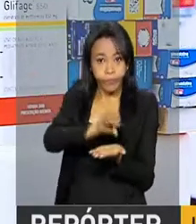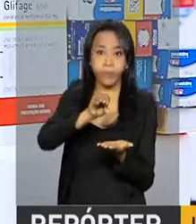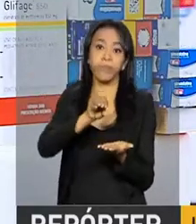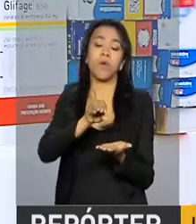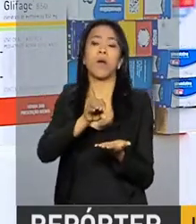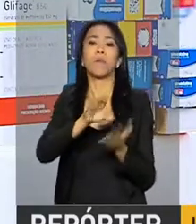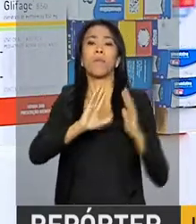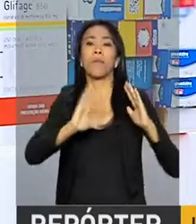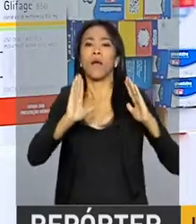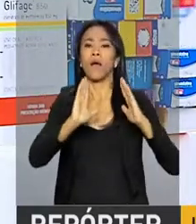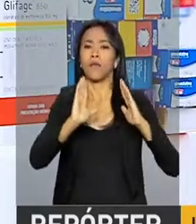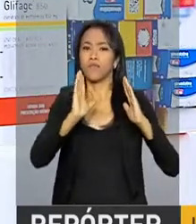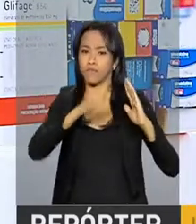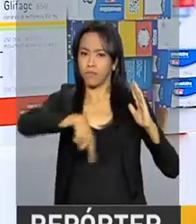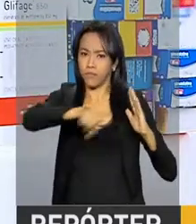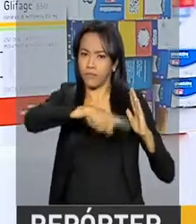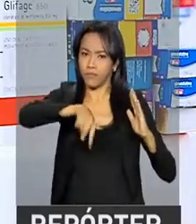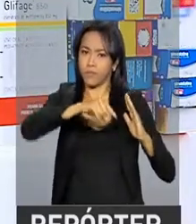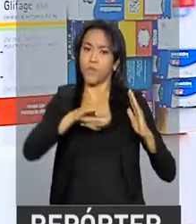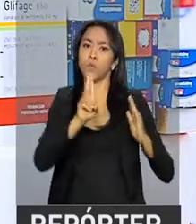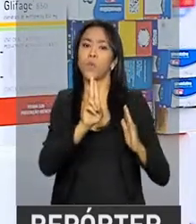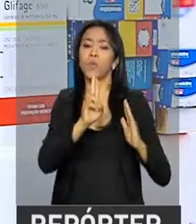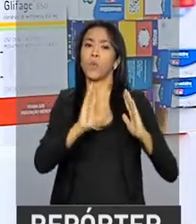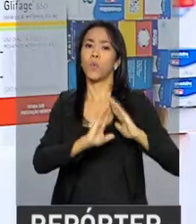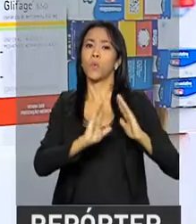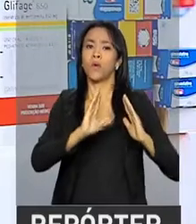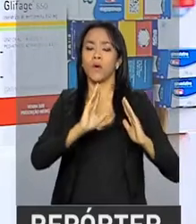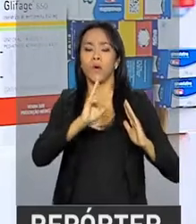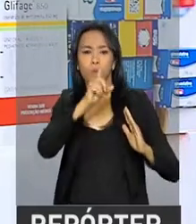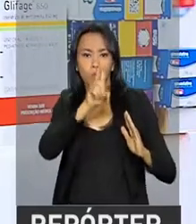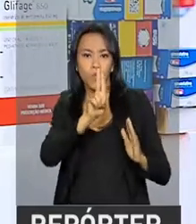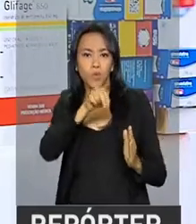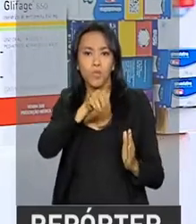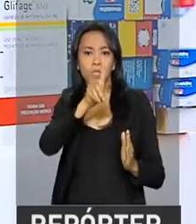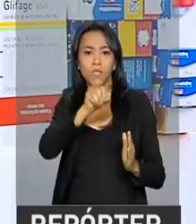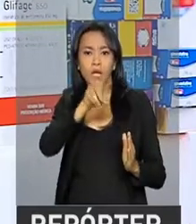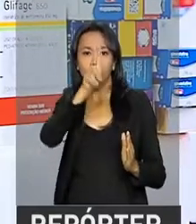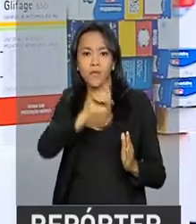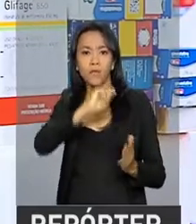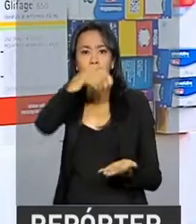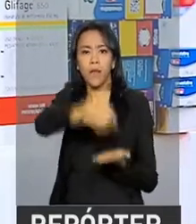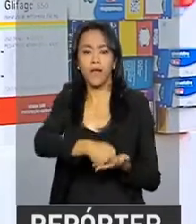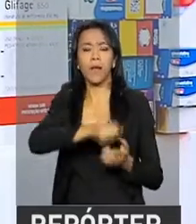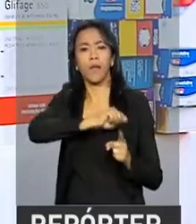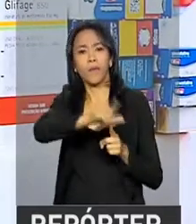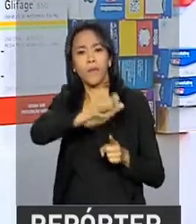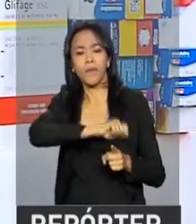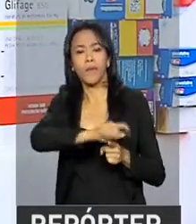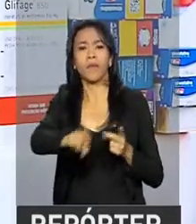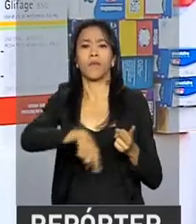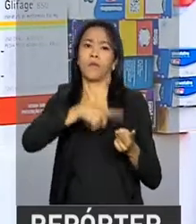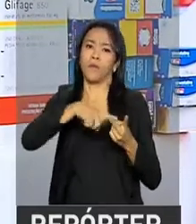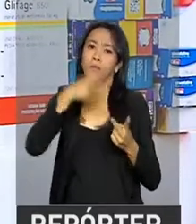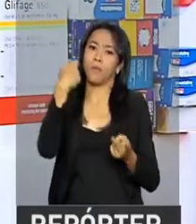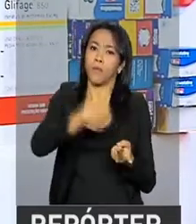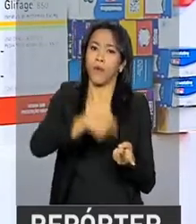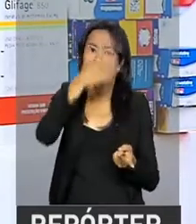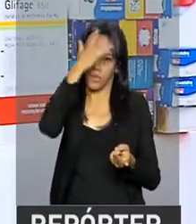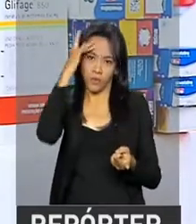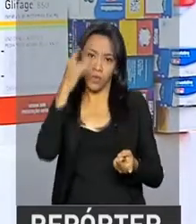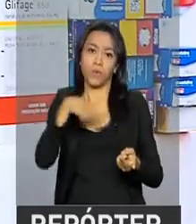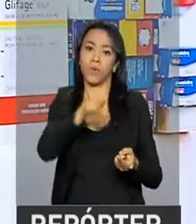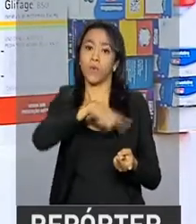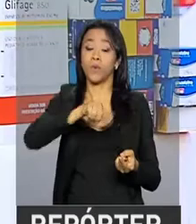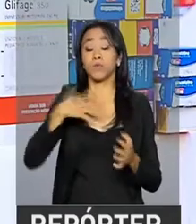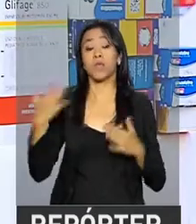próprias do programa farmácia popular o que envolve o pagamento de o aluguel e despesas com pessoal por exemplo